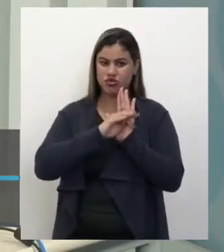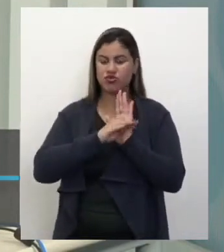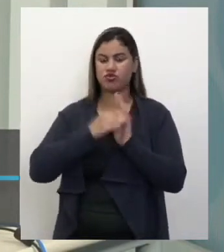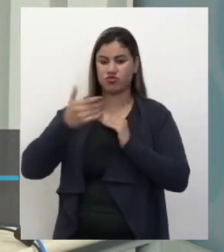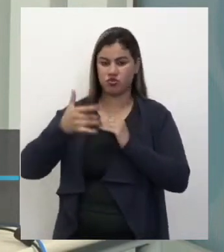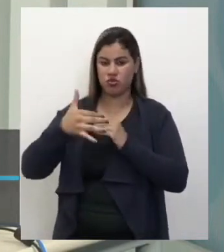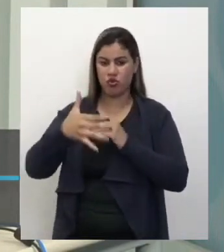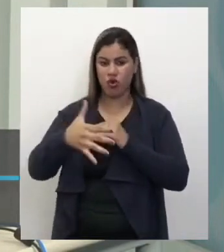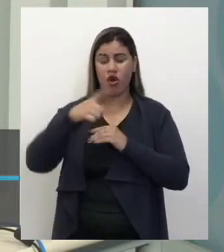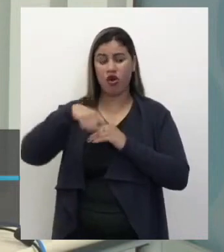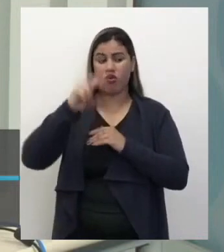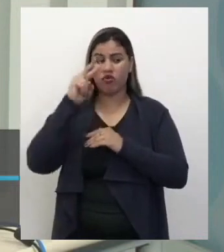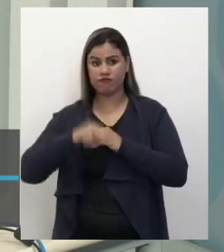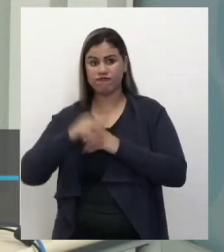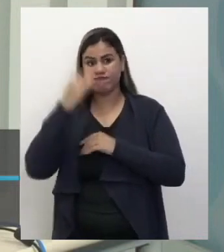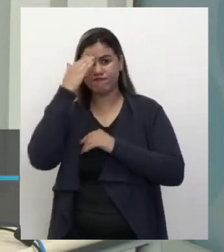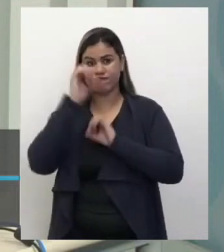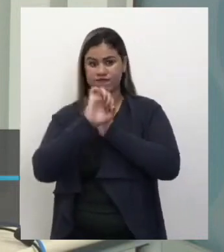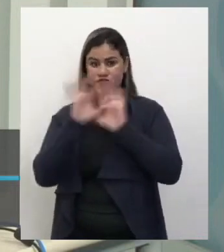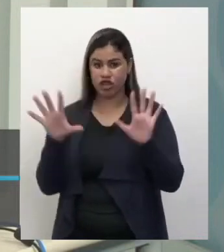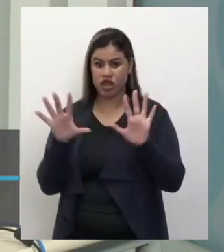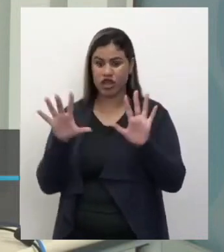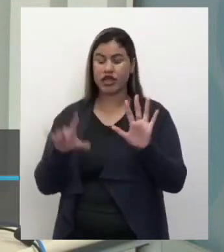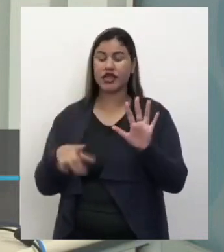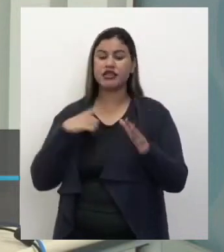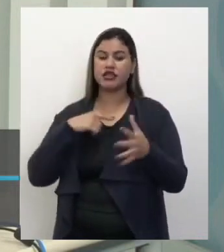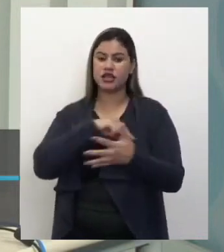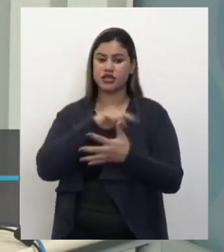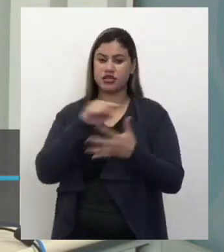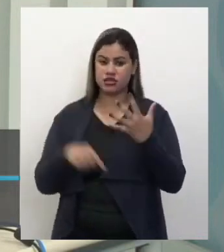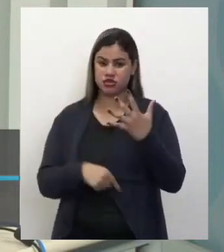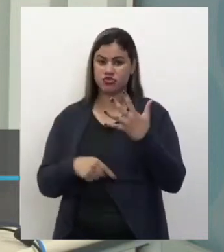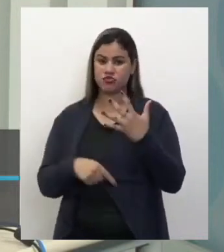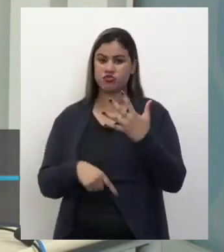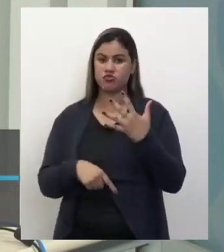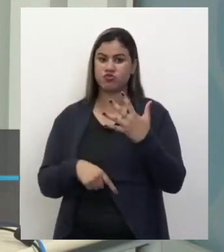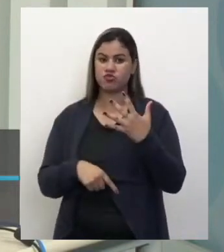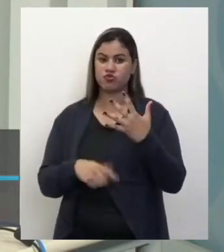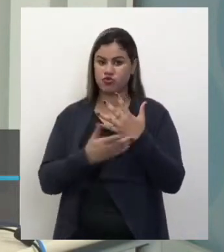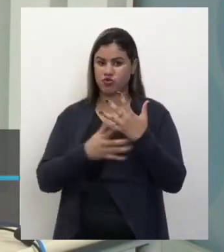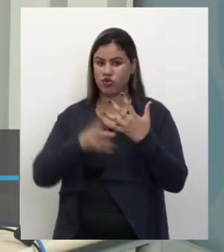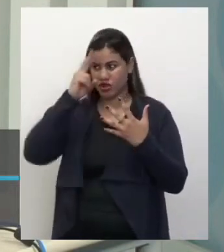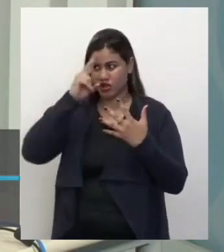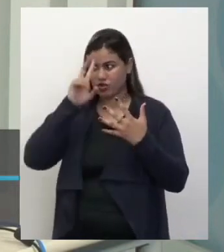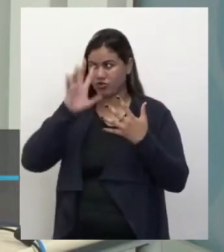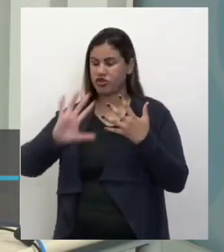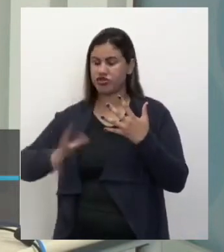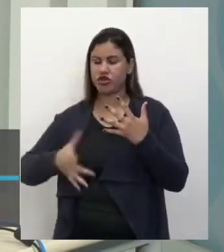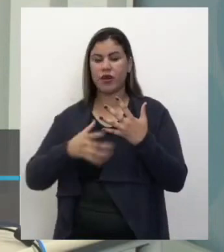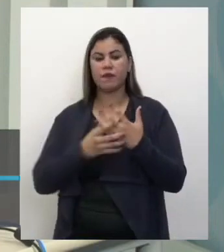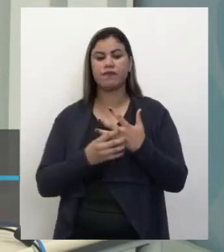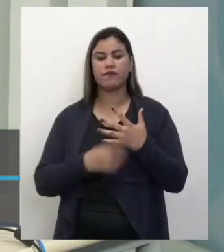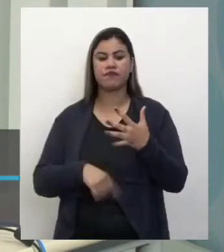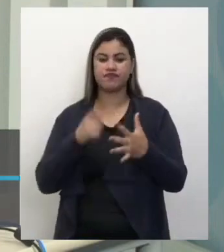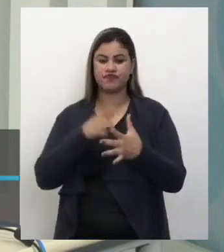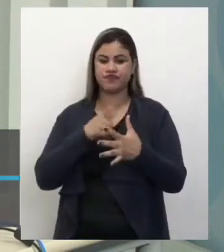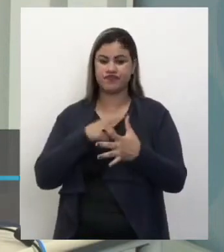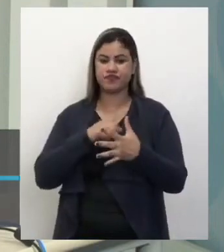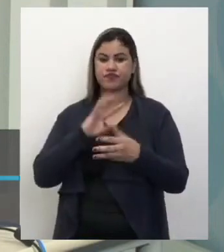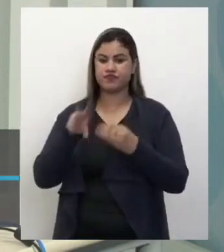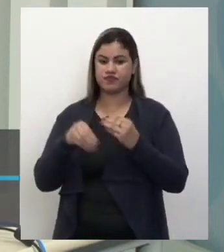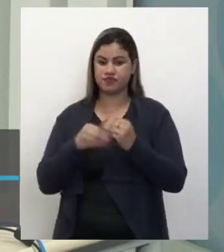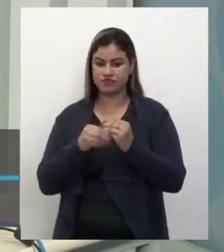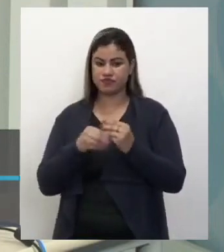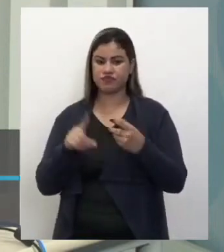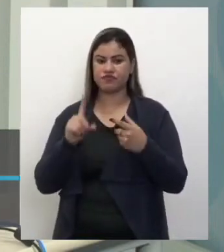uma lógica. Então, nós aí temos 5 tipos de orações coordenadas, né? Acho que vocês já se lembram disso, né? Nós temos a aditiva,